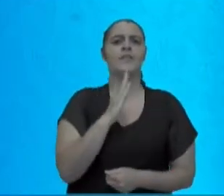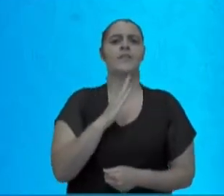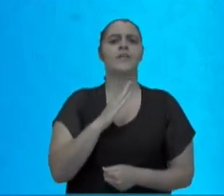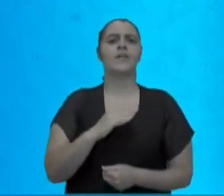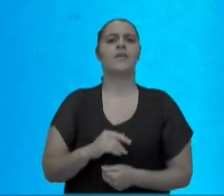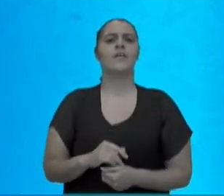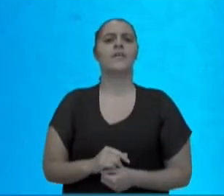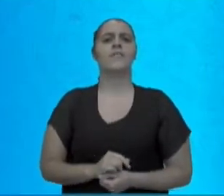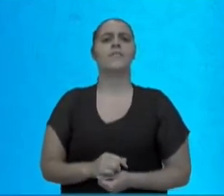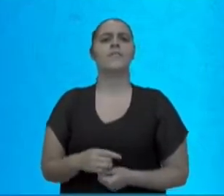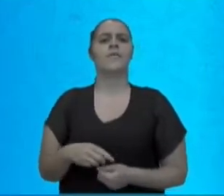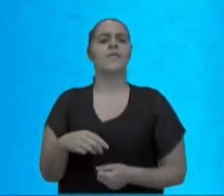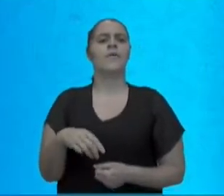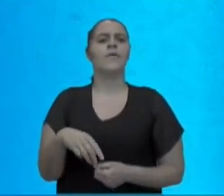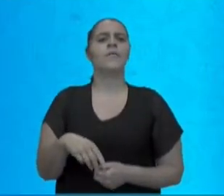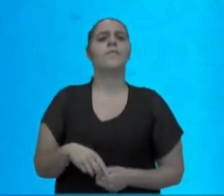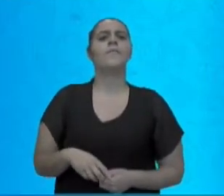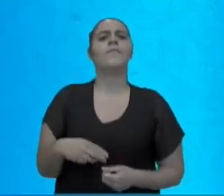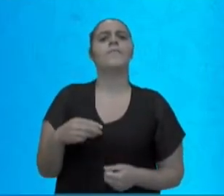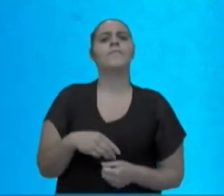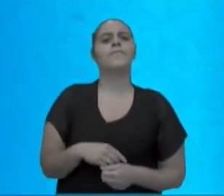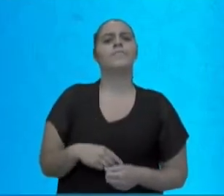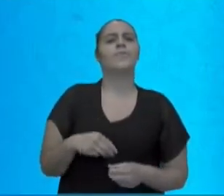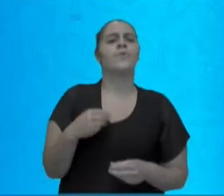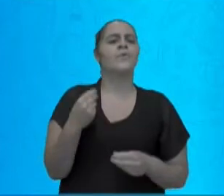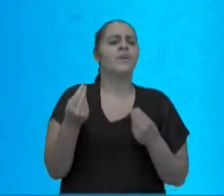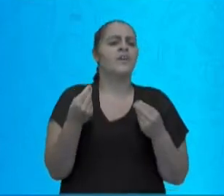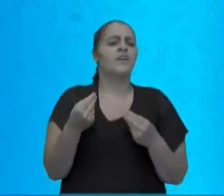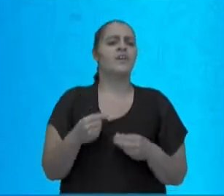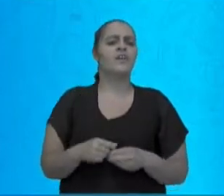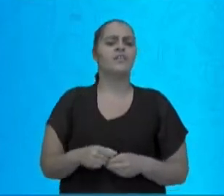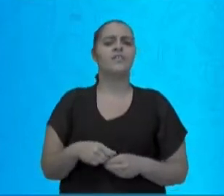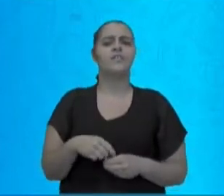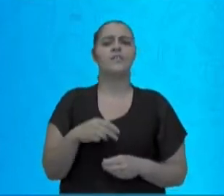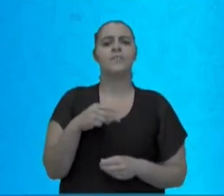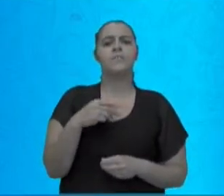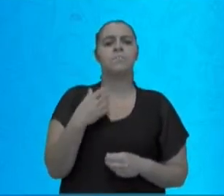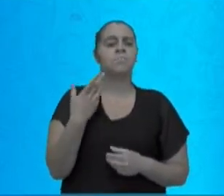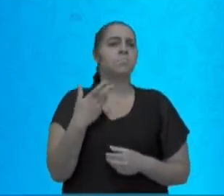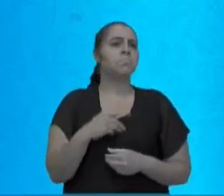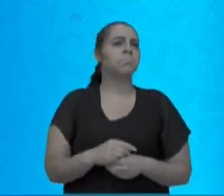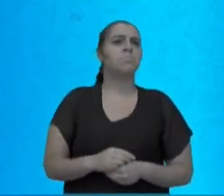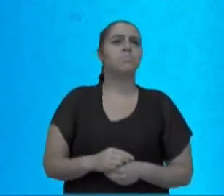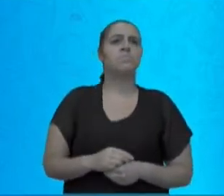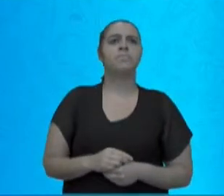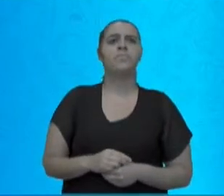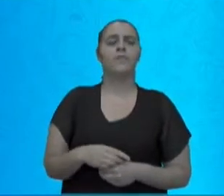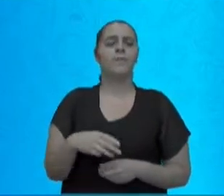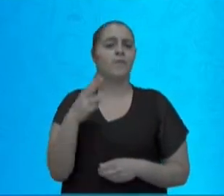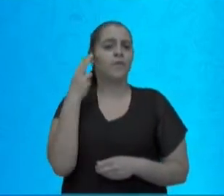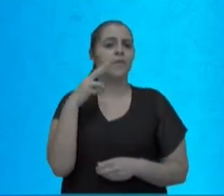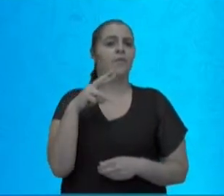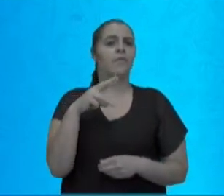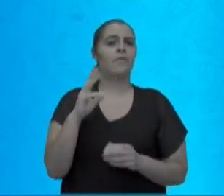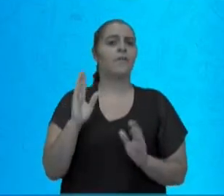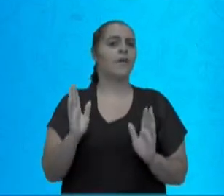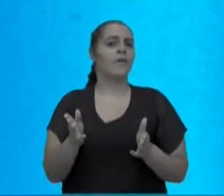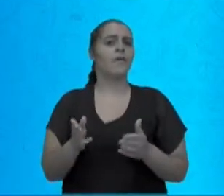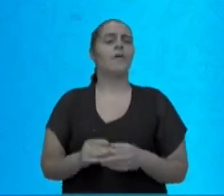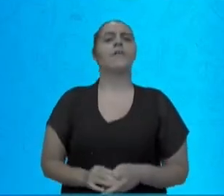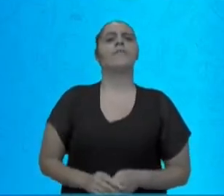Não já ouviu isso? Então, o que isso significa? Nós vamos ver sobre isso hoje.